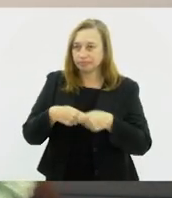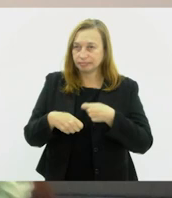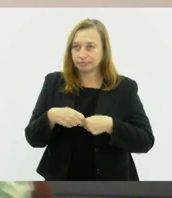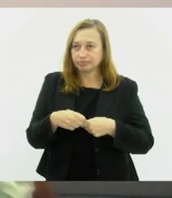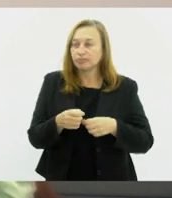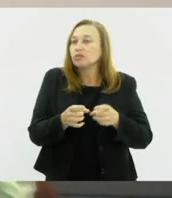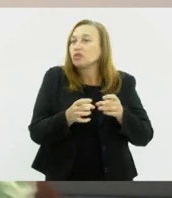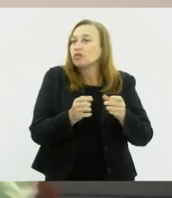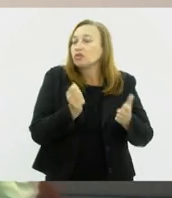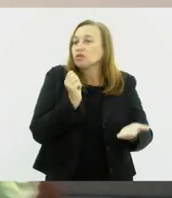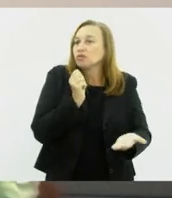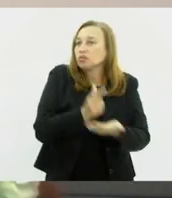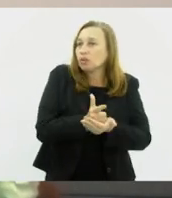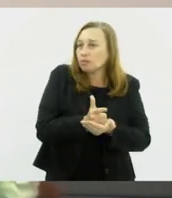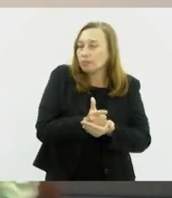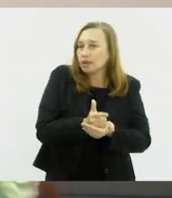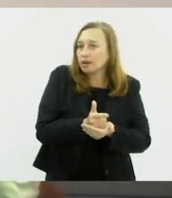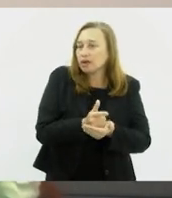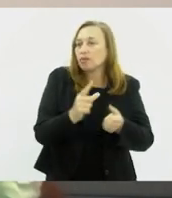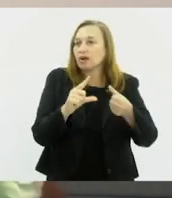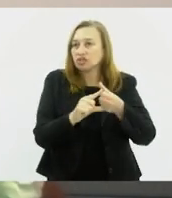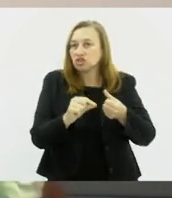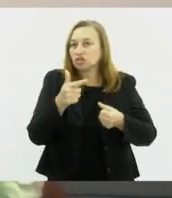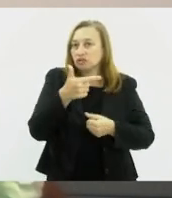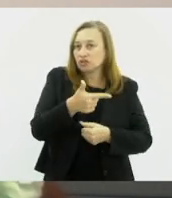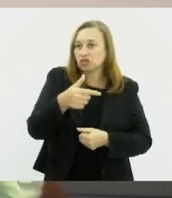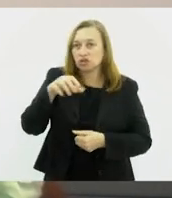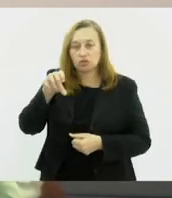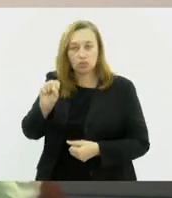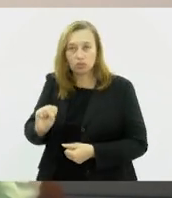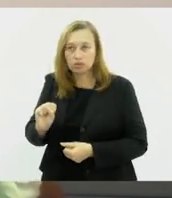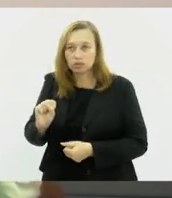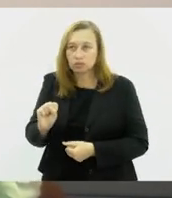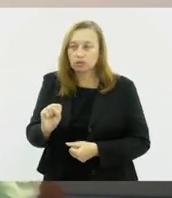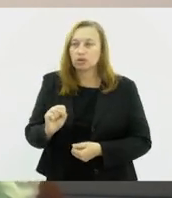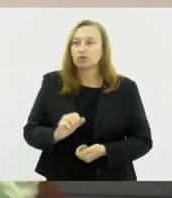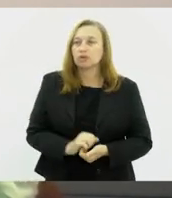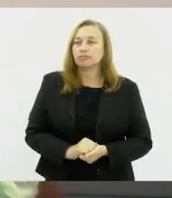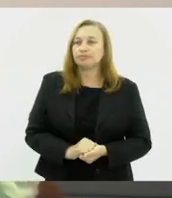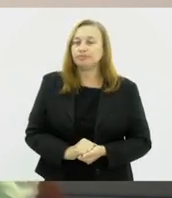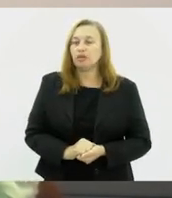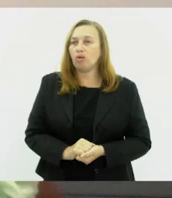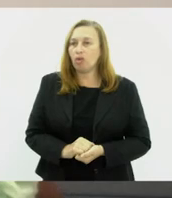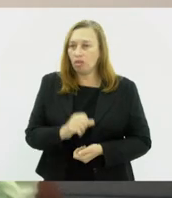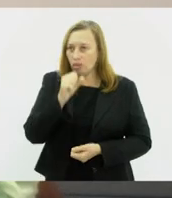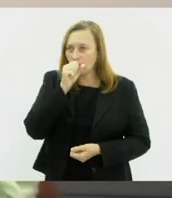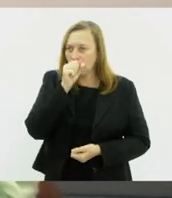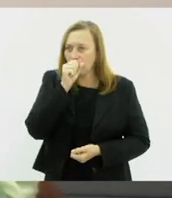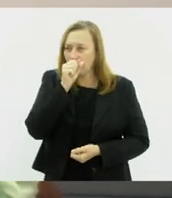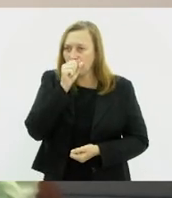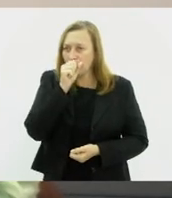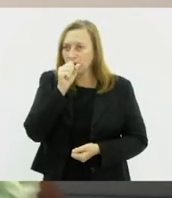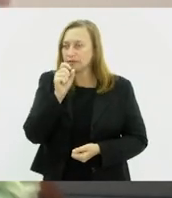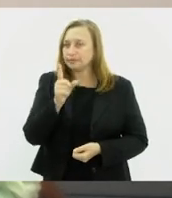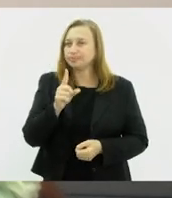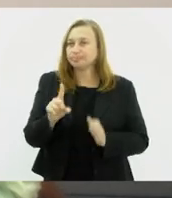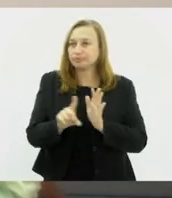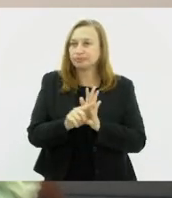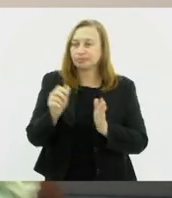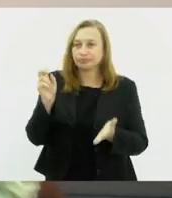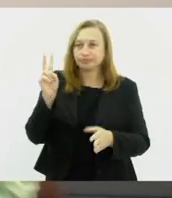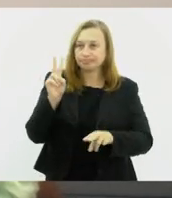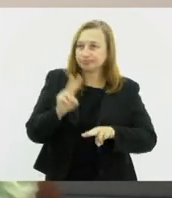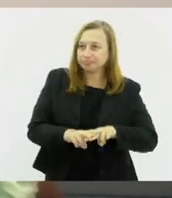comprar é o artigo 28 que não existe mais a pena de prisão que é o portar para